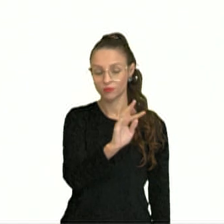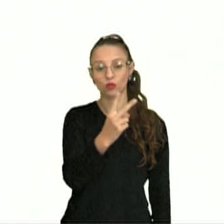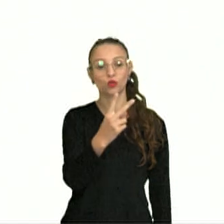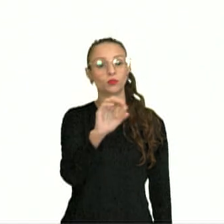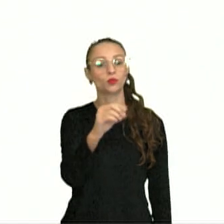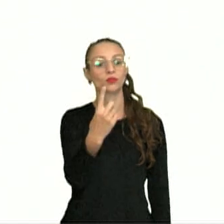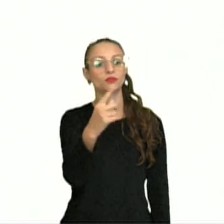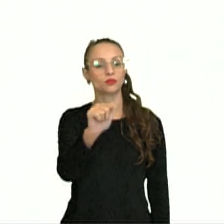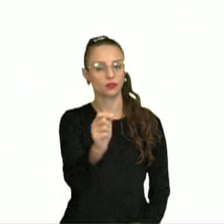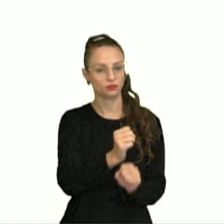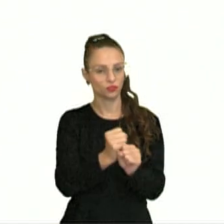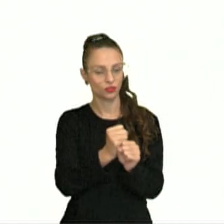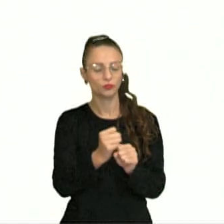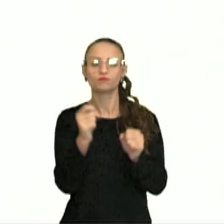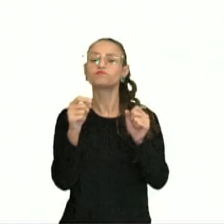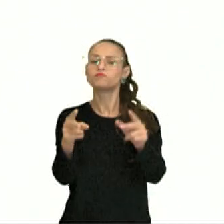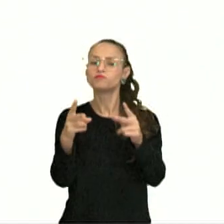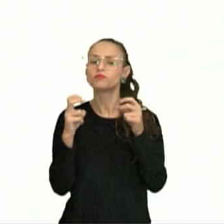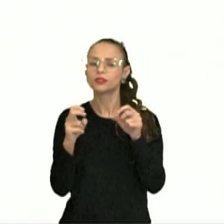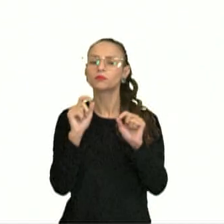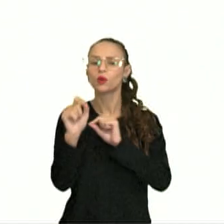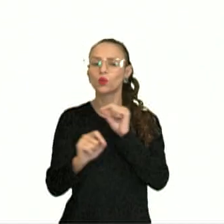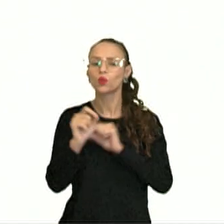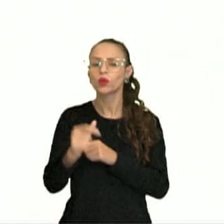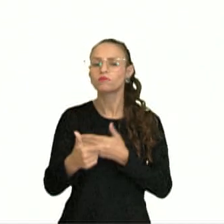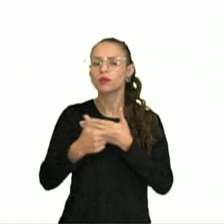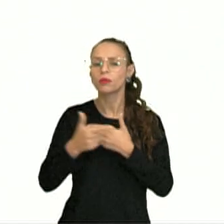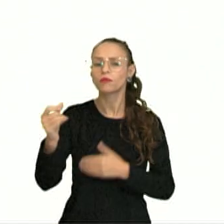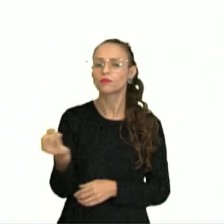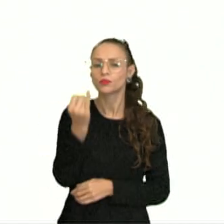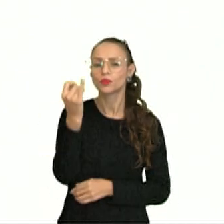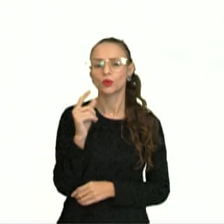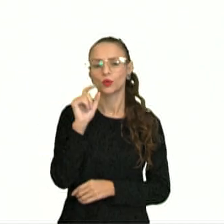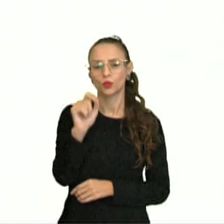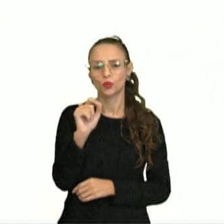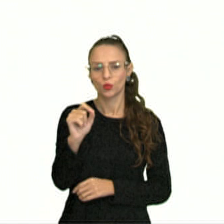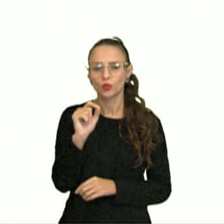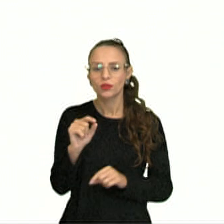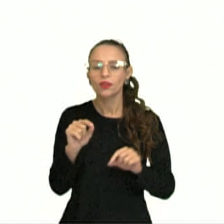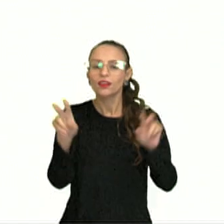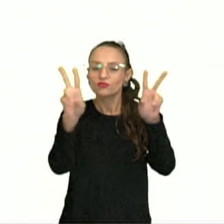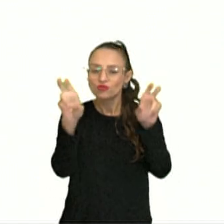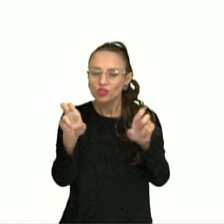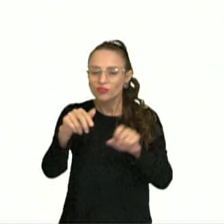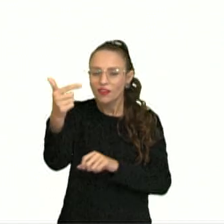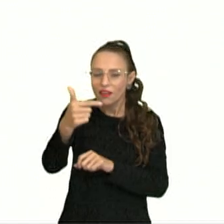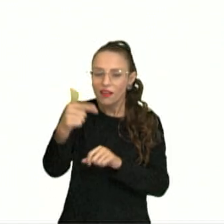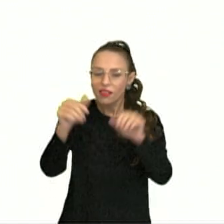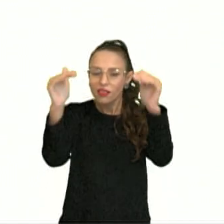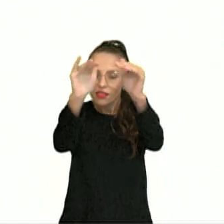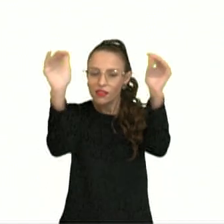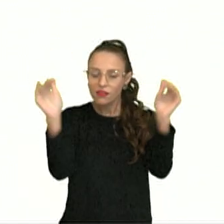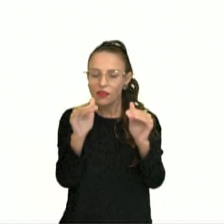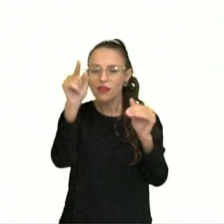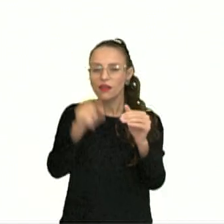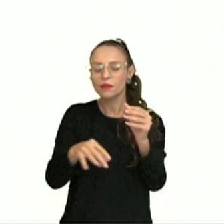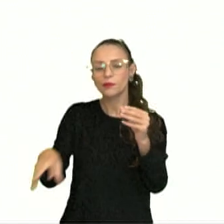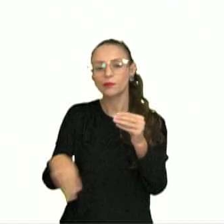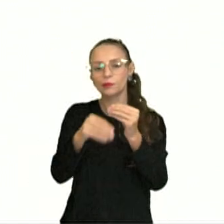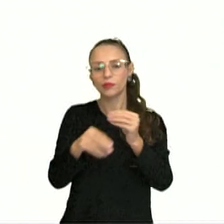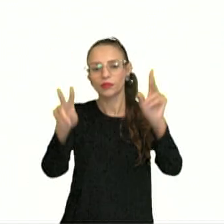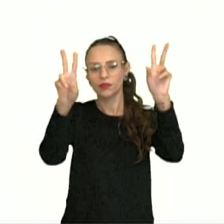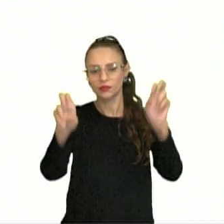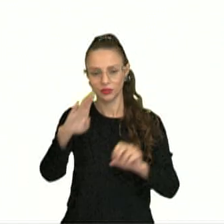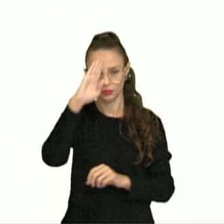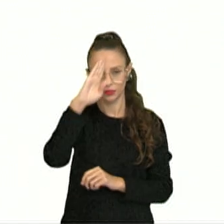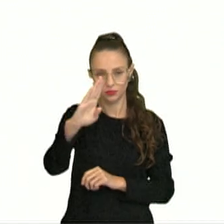2017. Então, vocês perceberam, então, a função importante que tem as linhas finas? É complementar a ideia